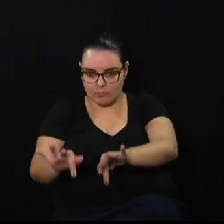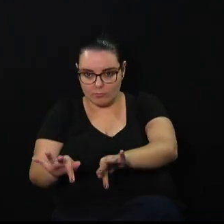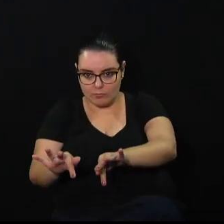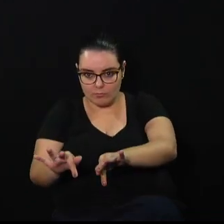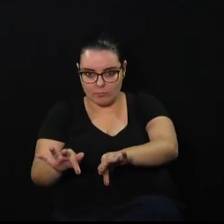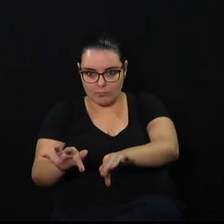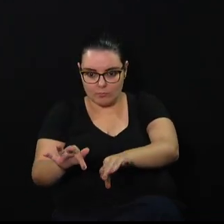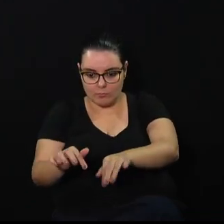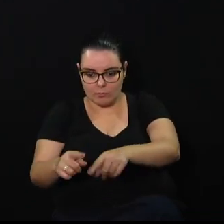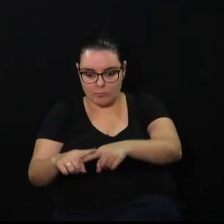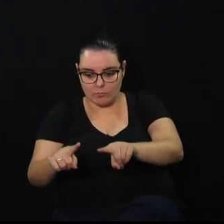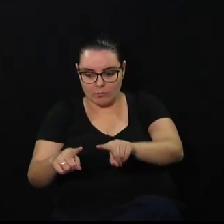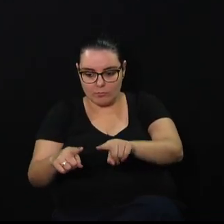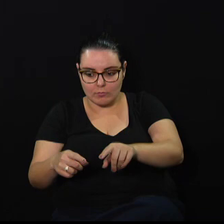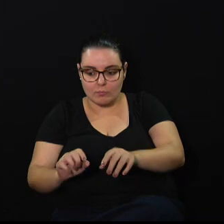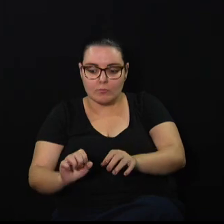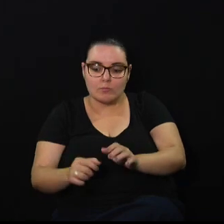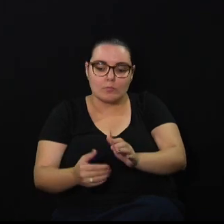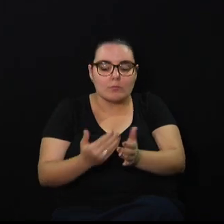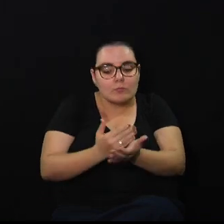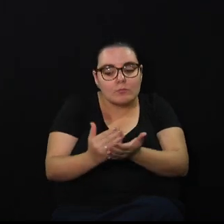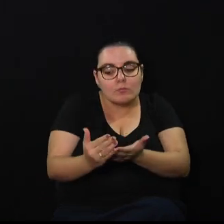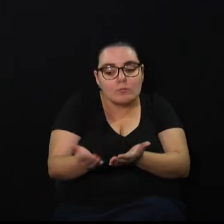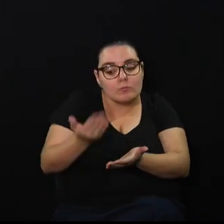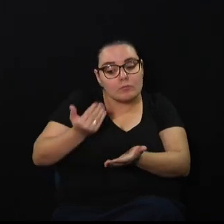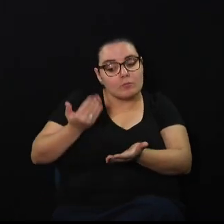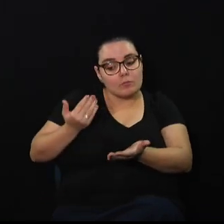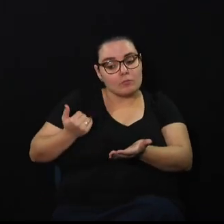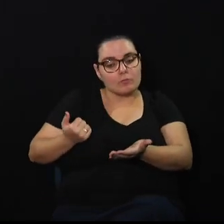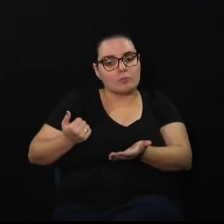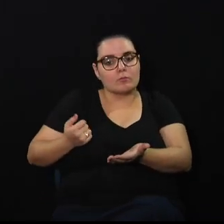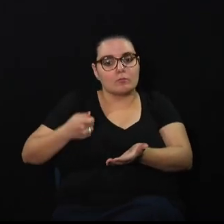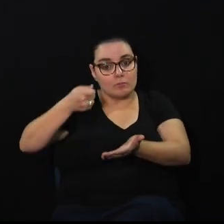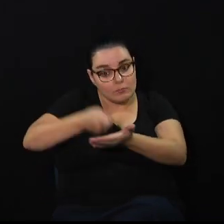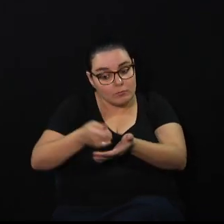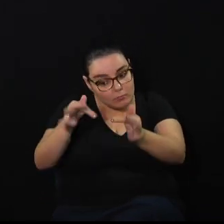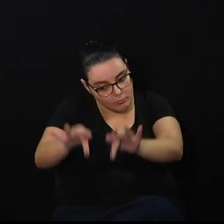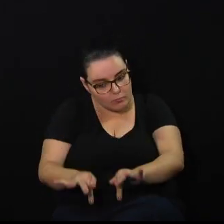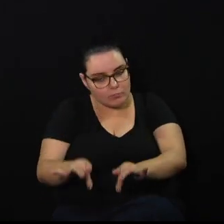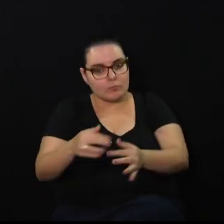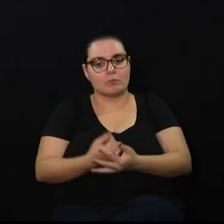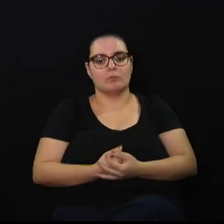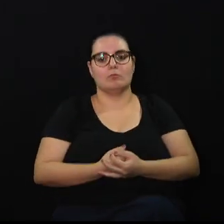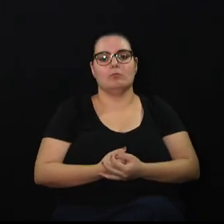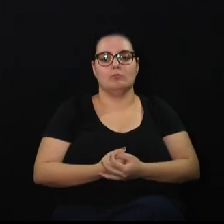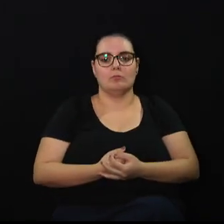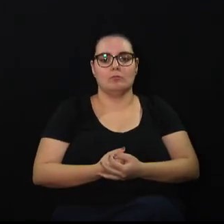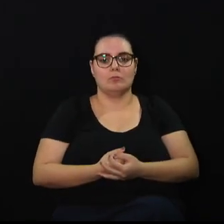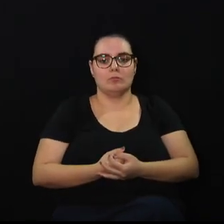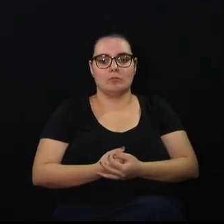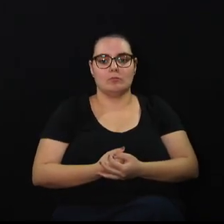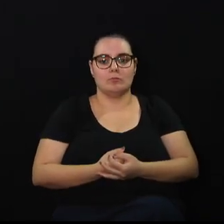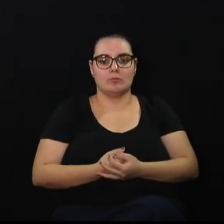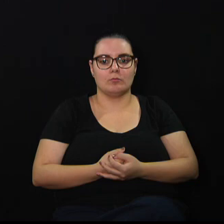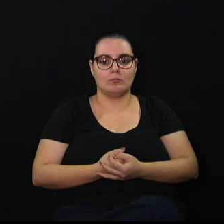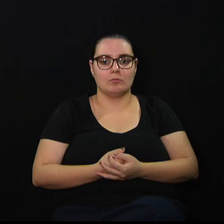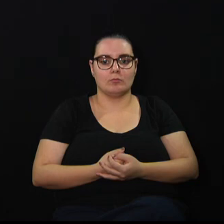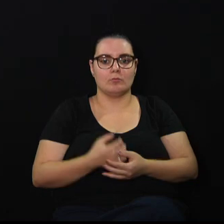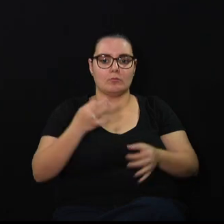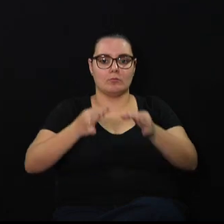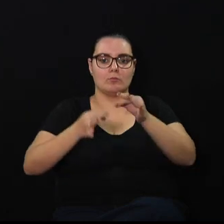efeitos antecipados por aqui para o começo então o